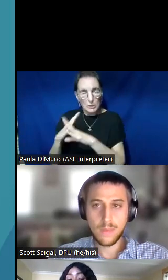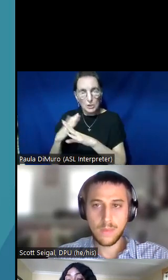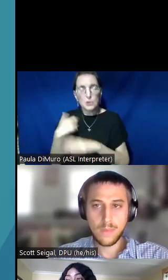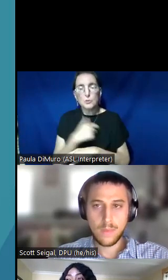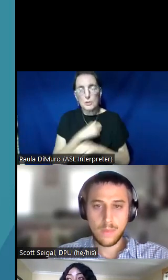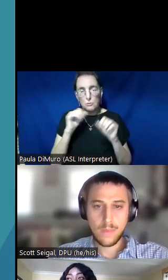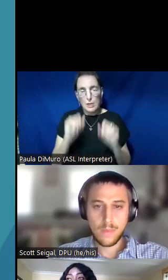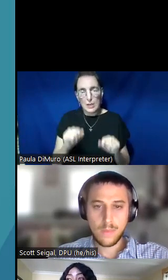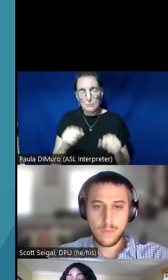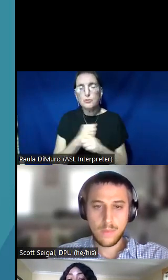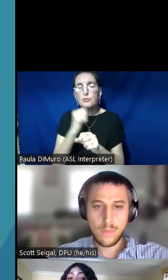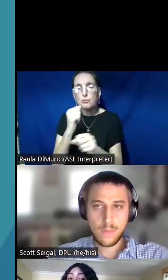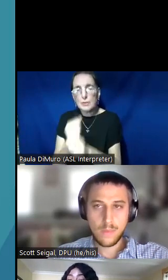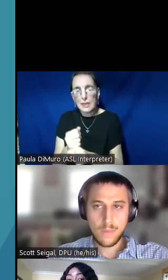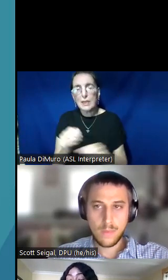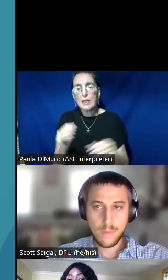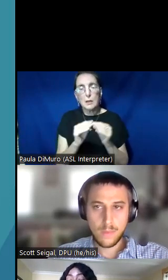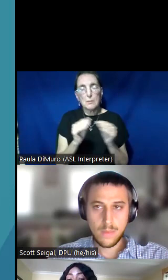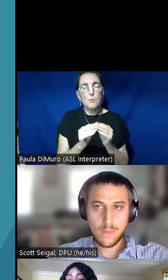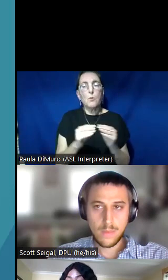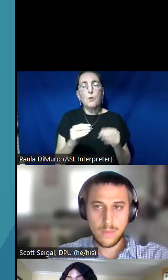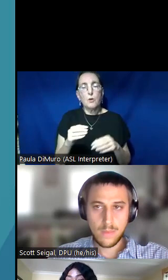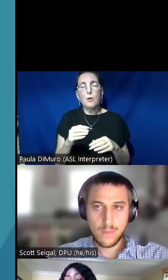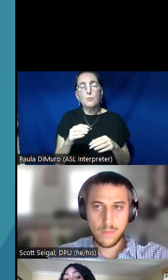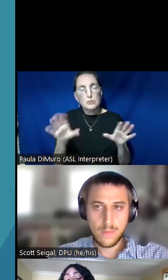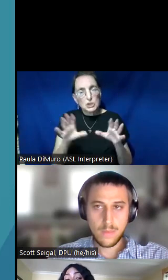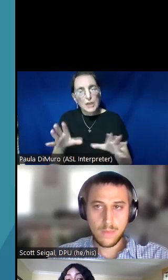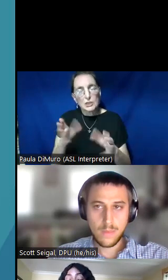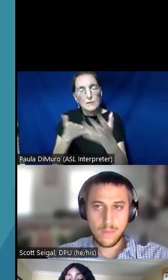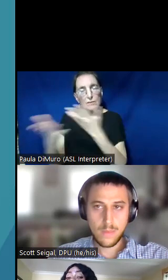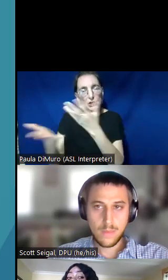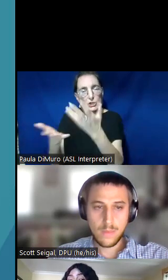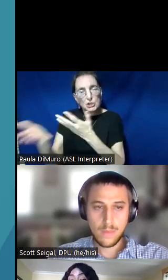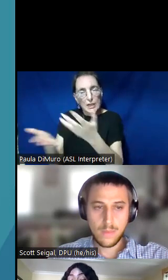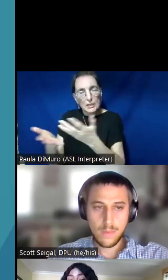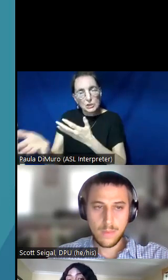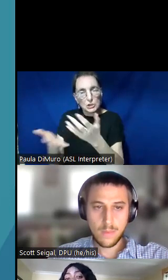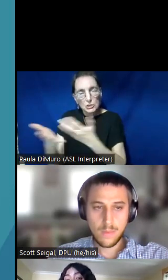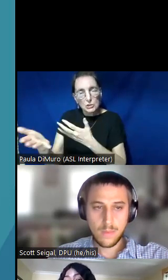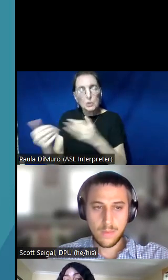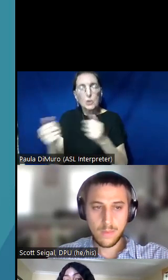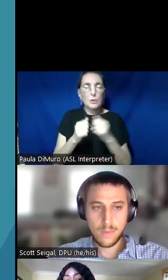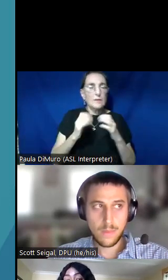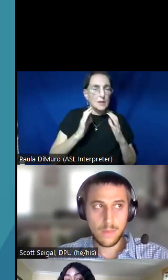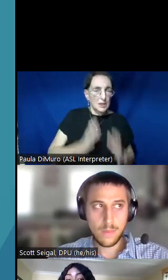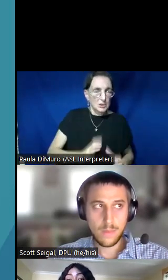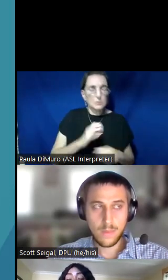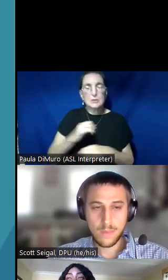melhoramento, então quando não te quebra algum de que as barreiras linguísticas, não te consegui fazer uma troca mais produtiva